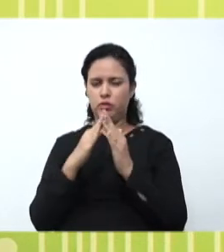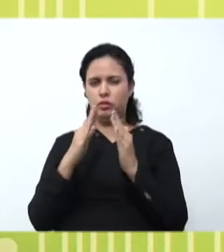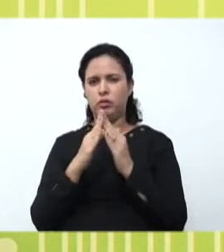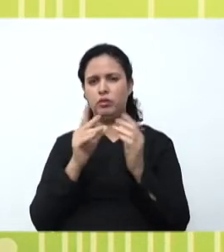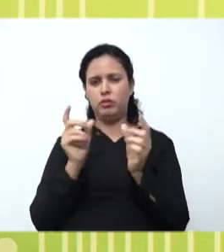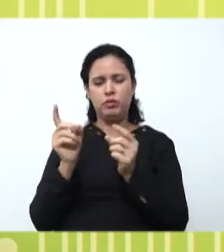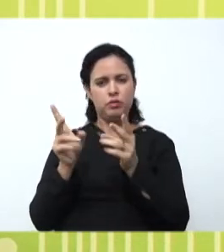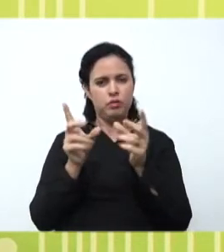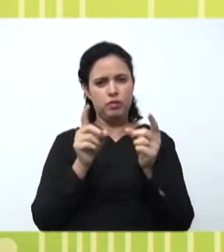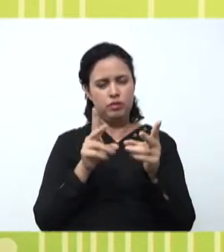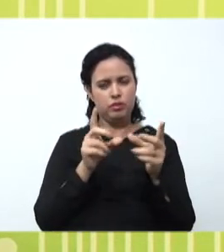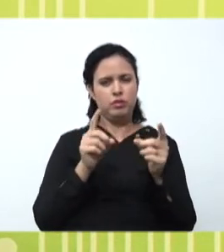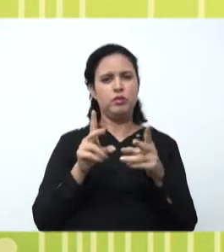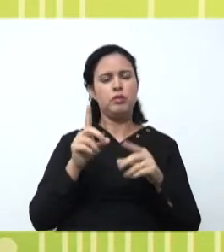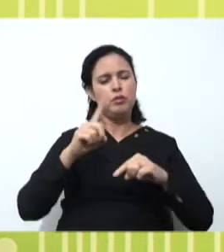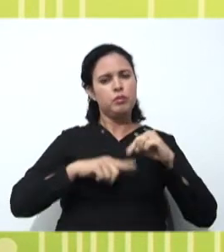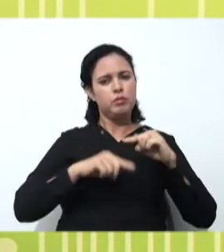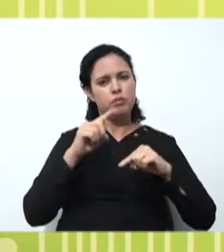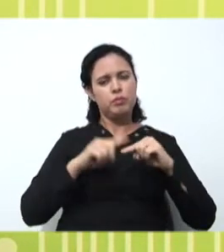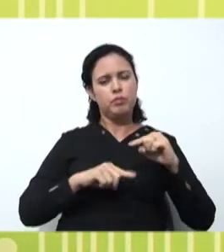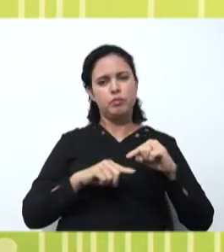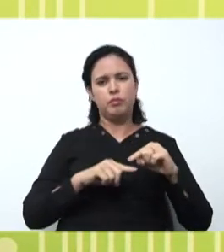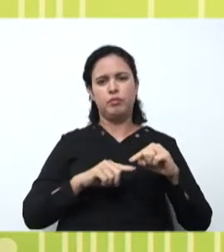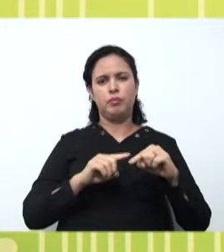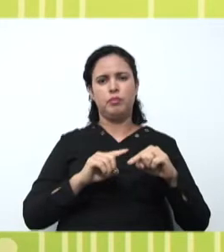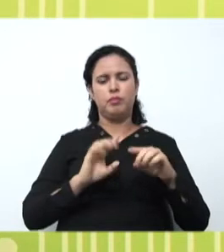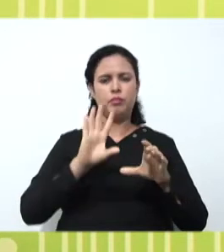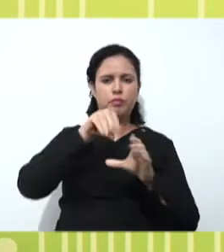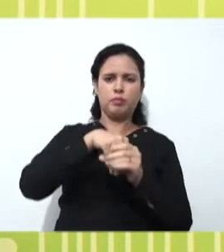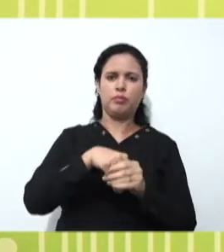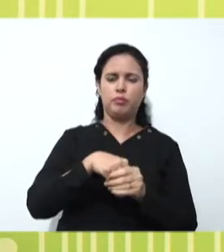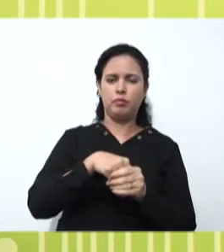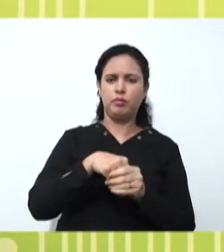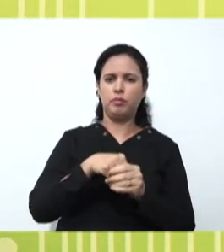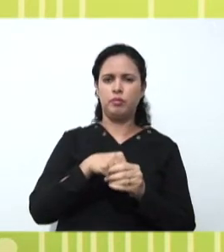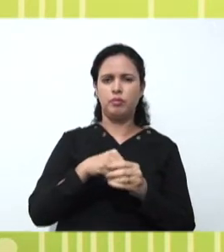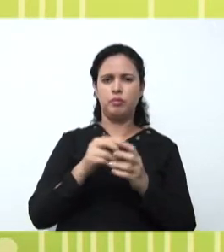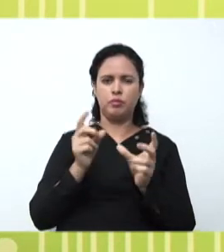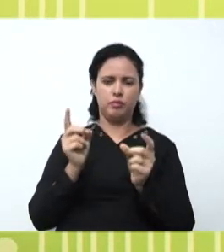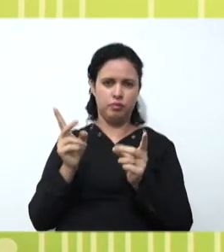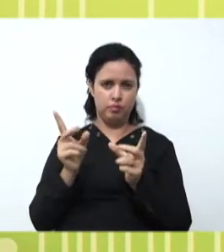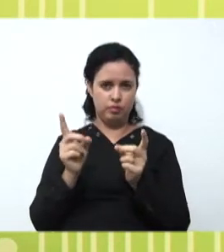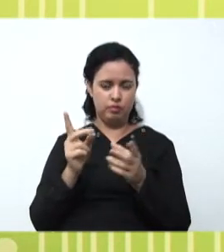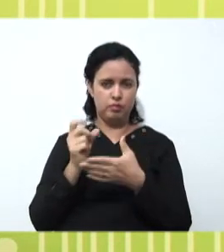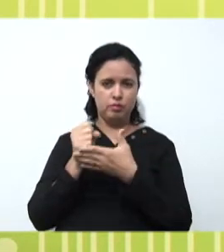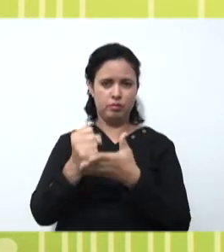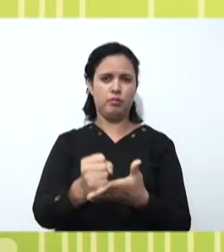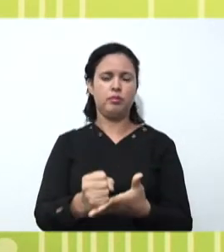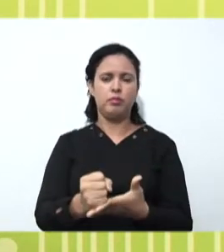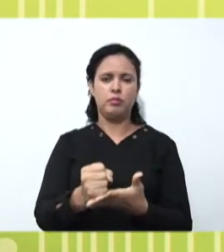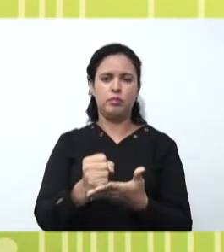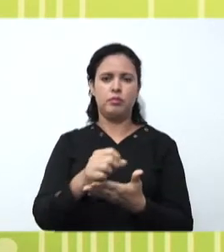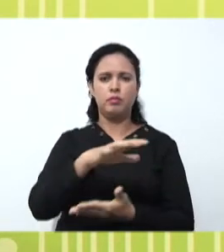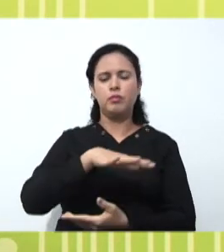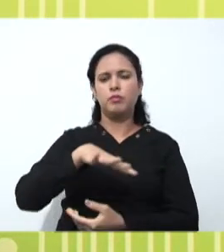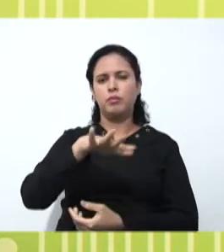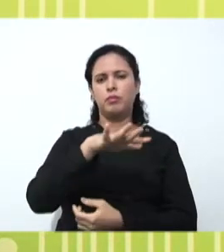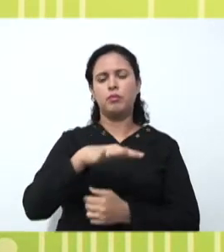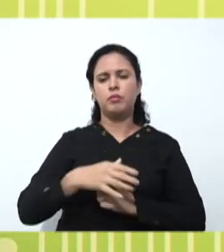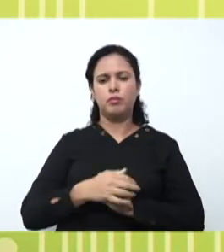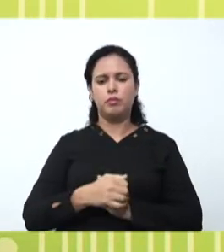por alguém, né? Ele está dentro dessa cadeia para oferecer produtos ao local mais